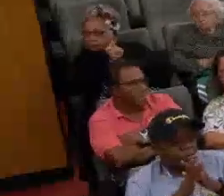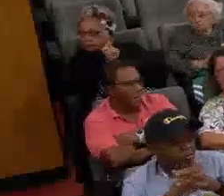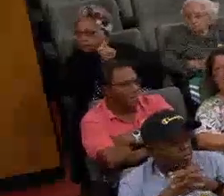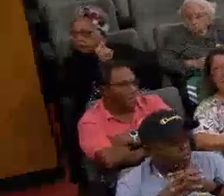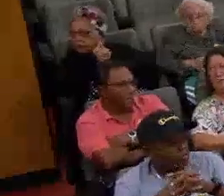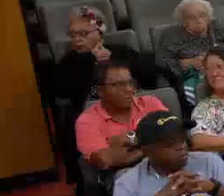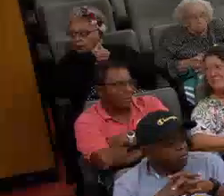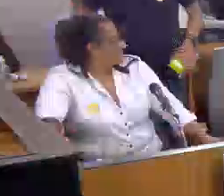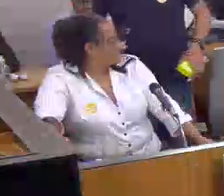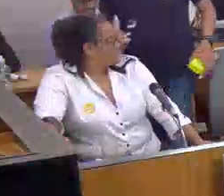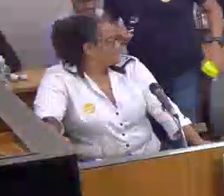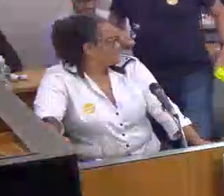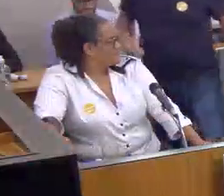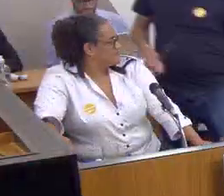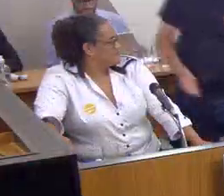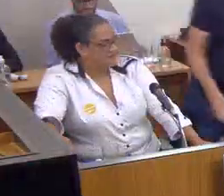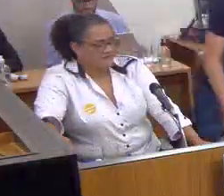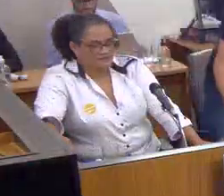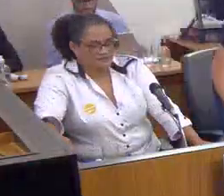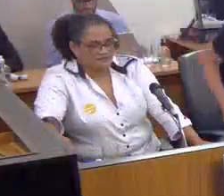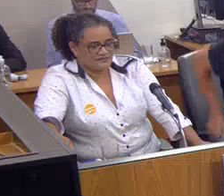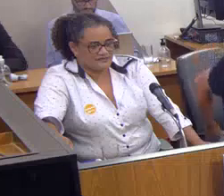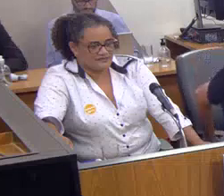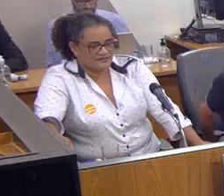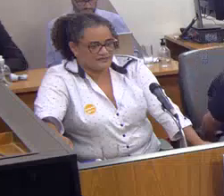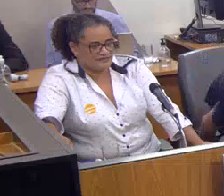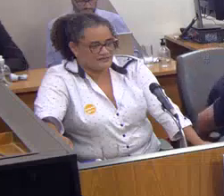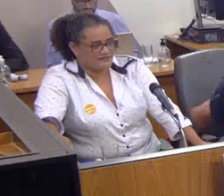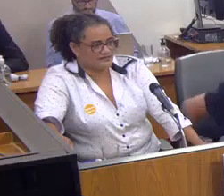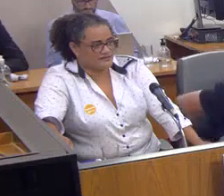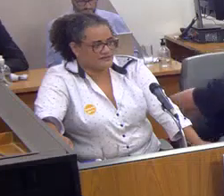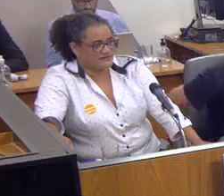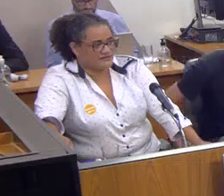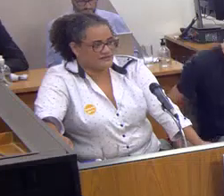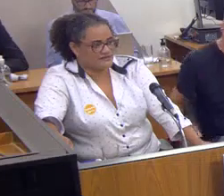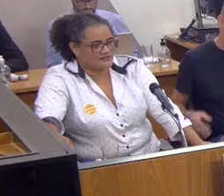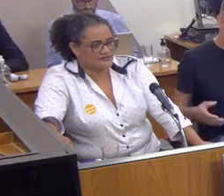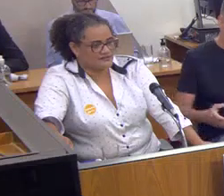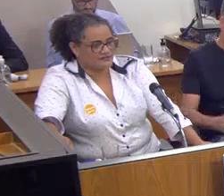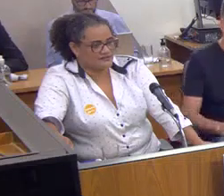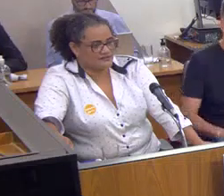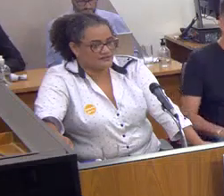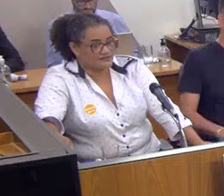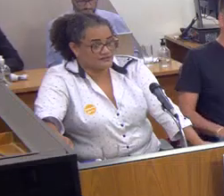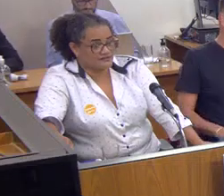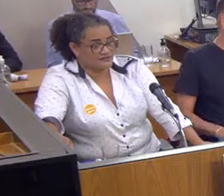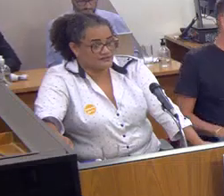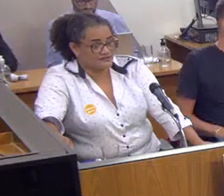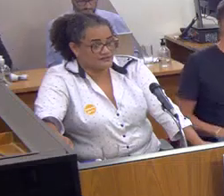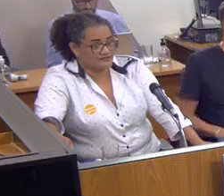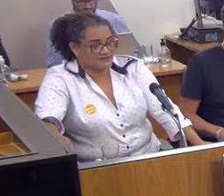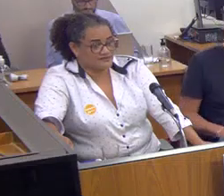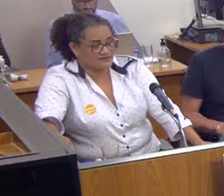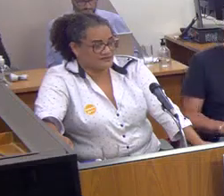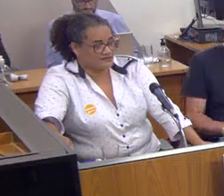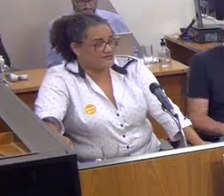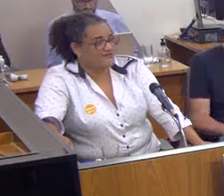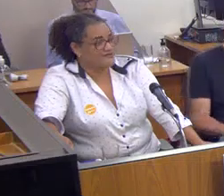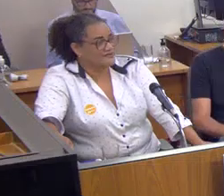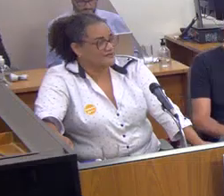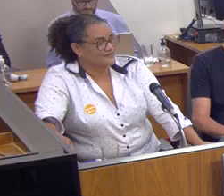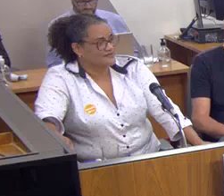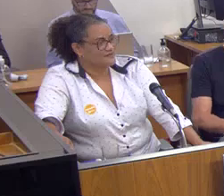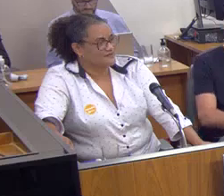passa a palavra agora Marcelo Rodrigo Barbosa gerente Geral do Procon Assembleia espaço cidadania